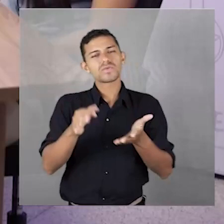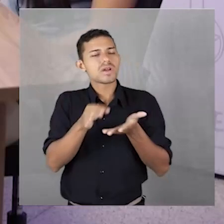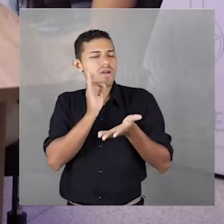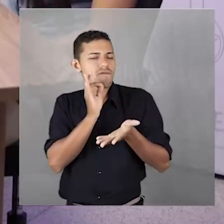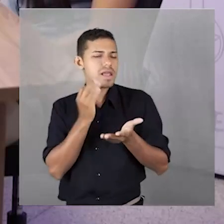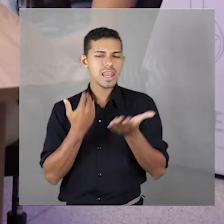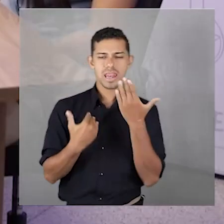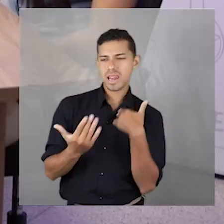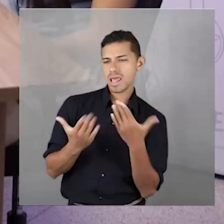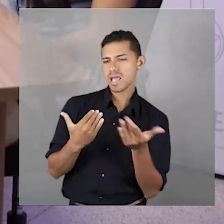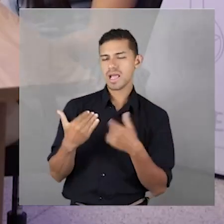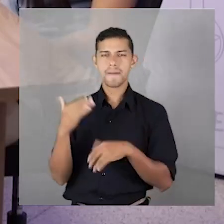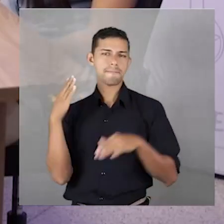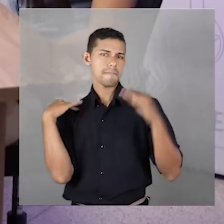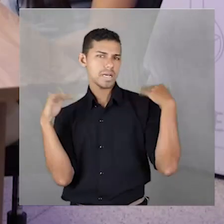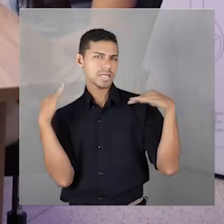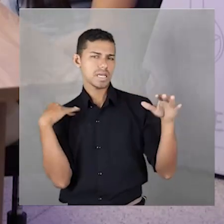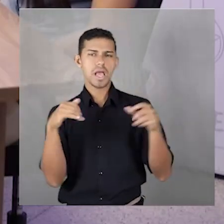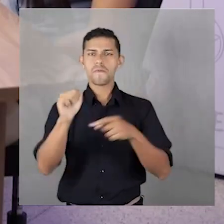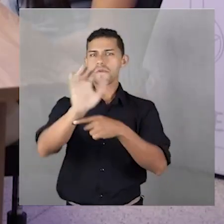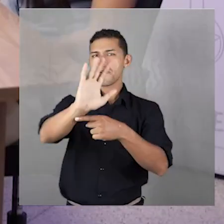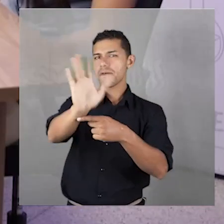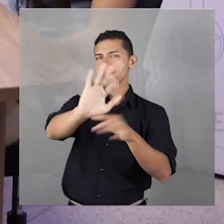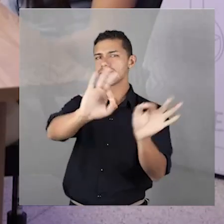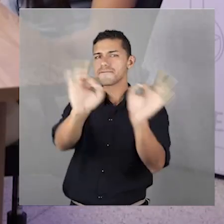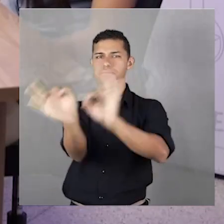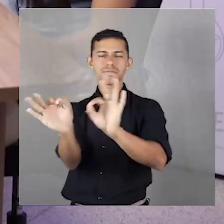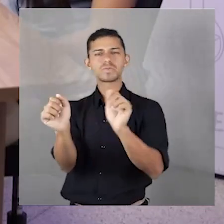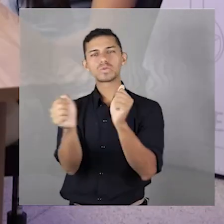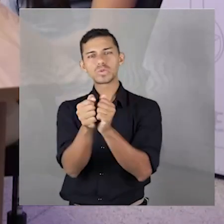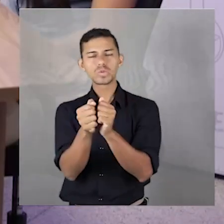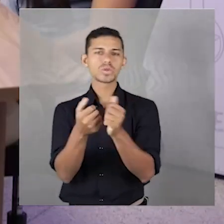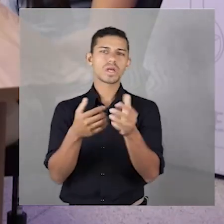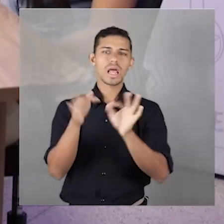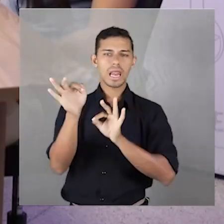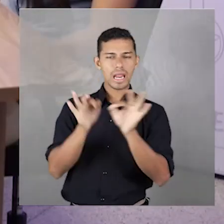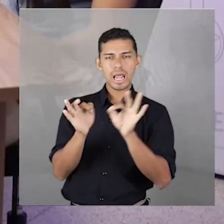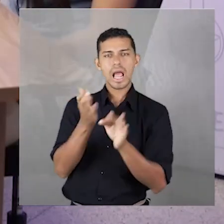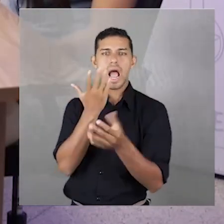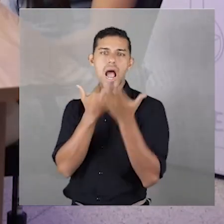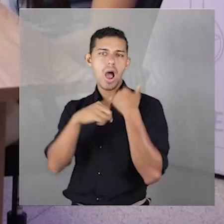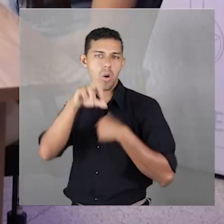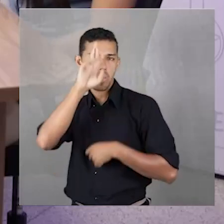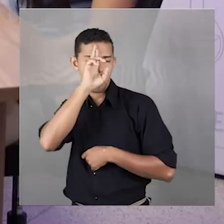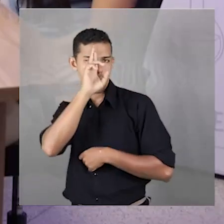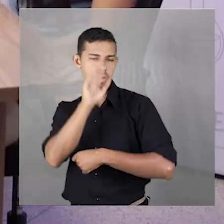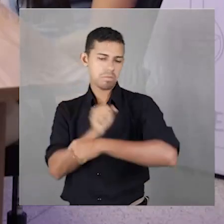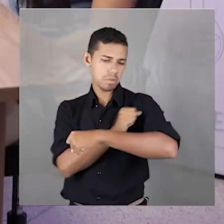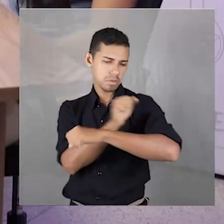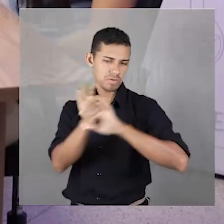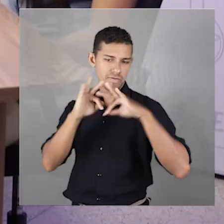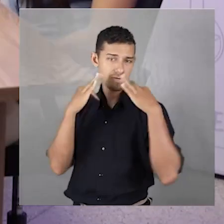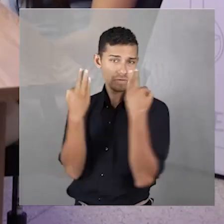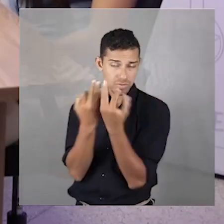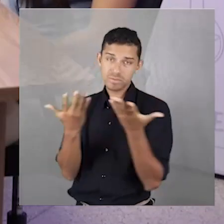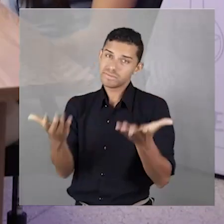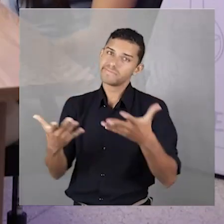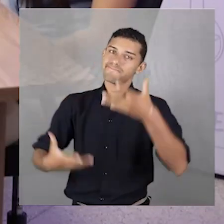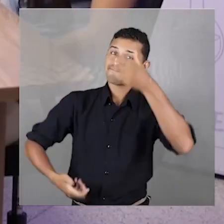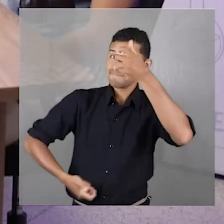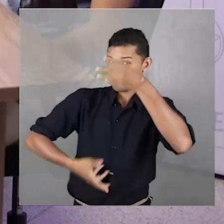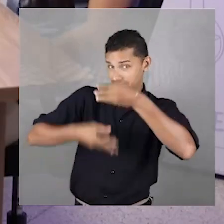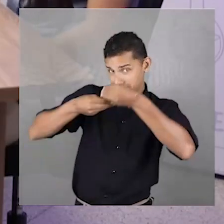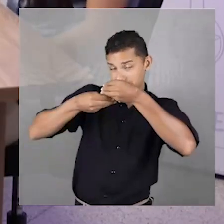bacana, e a gente sai para o passeio, ou então assiste o filme junto, prepara o almoço em família, né? E aí eu tô levando em consideração,